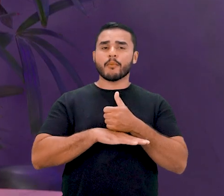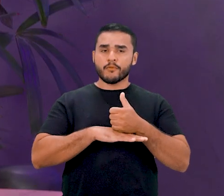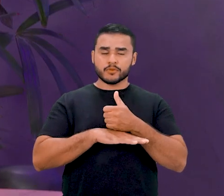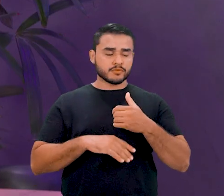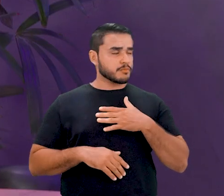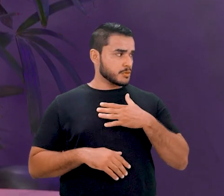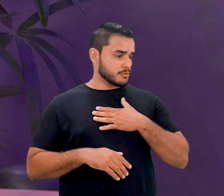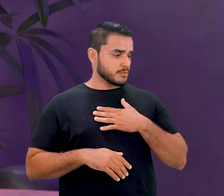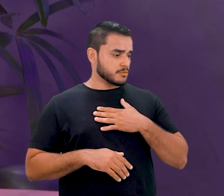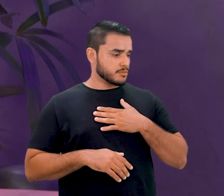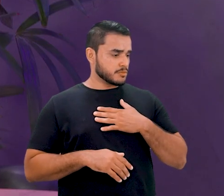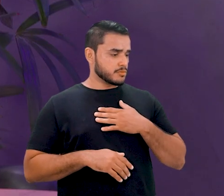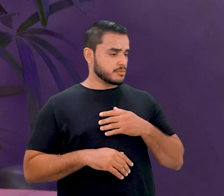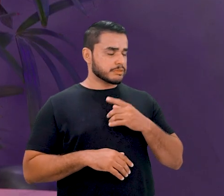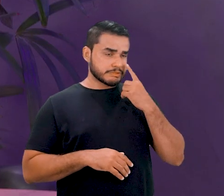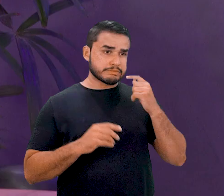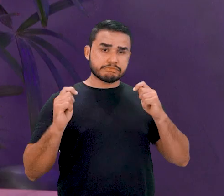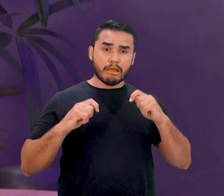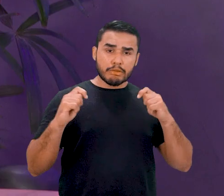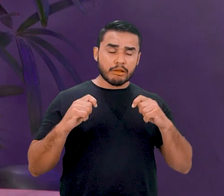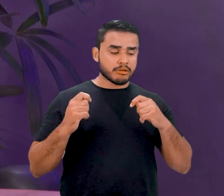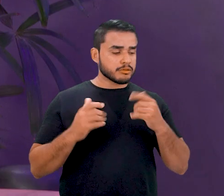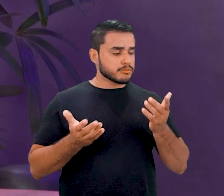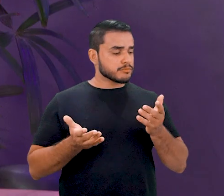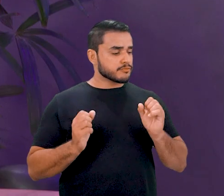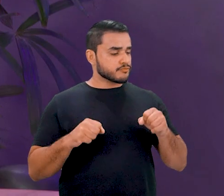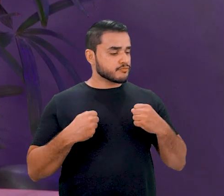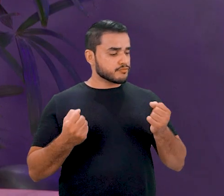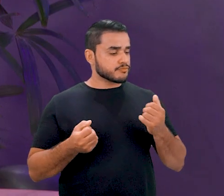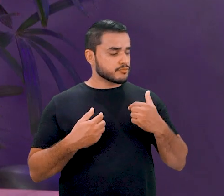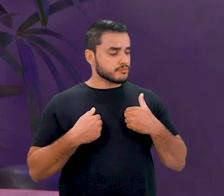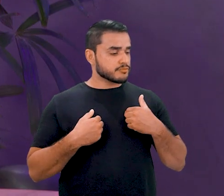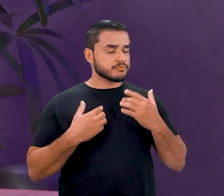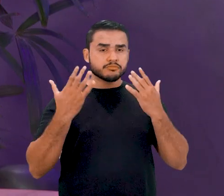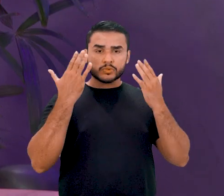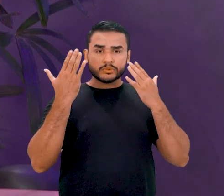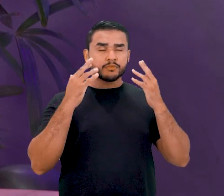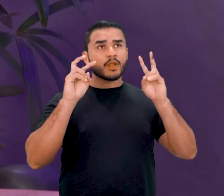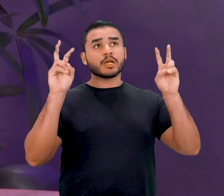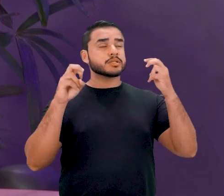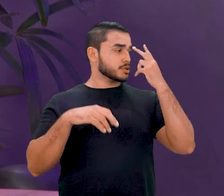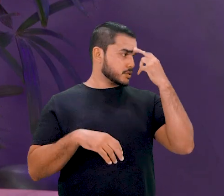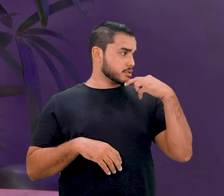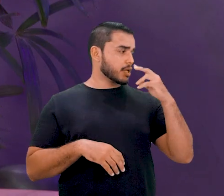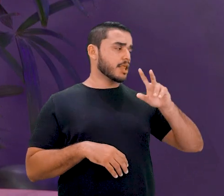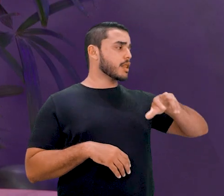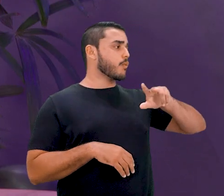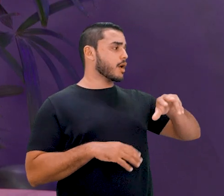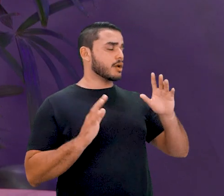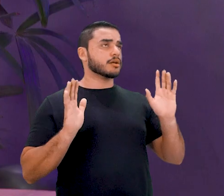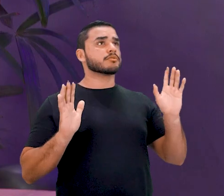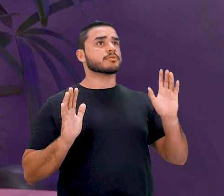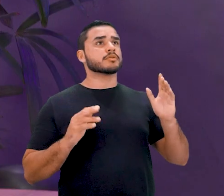pensado que era algo que dava certo eu atuar mesmo sendo cega. Eu não pensei sobre isso. Eu não conseguia